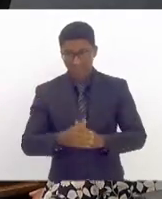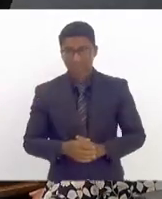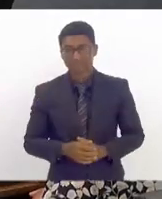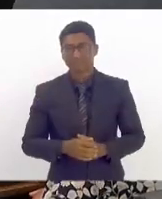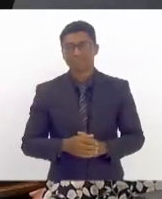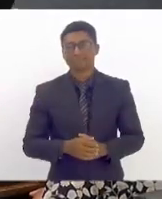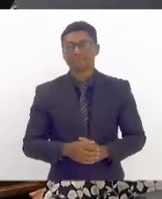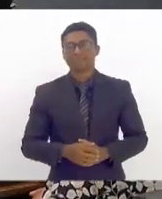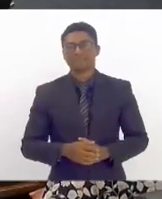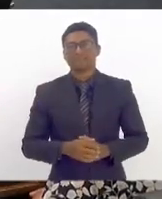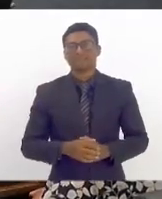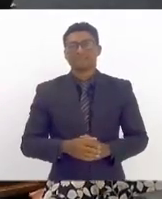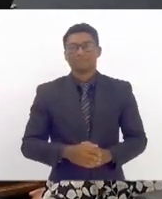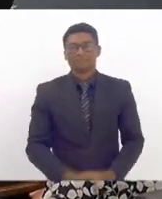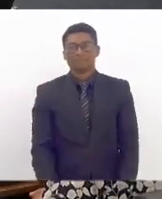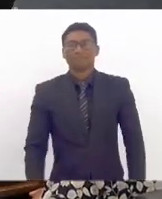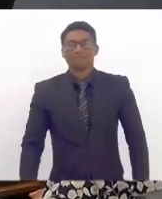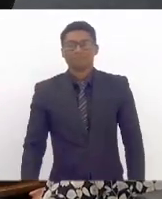né